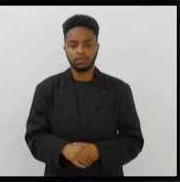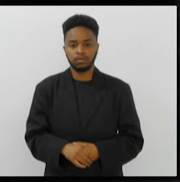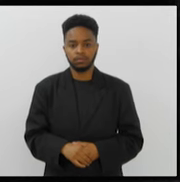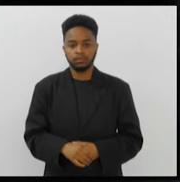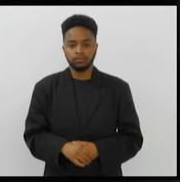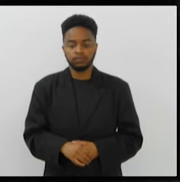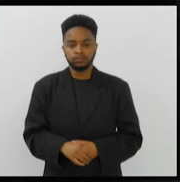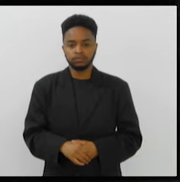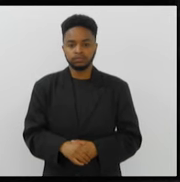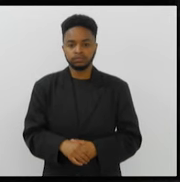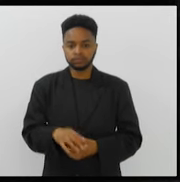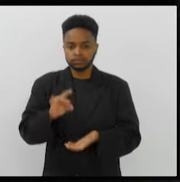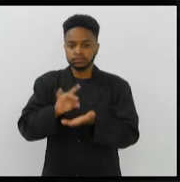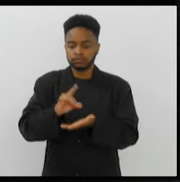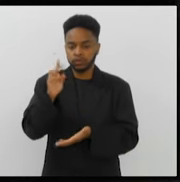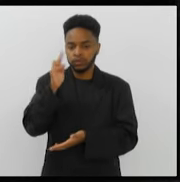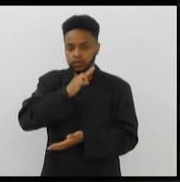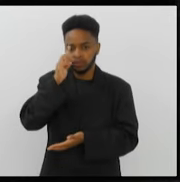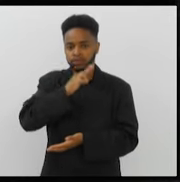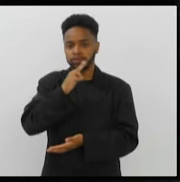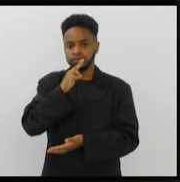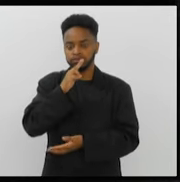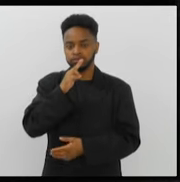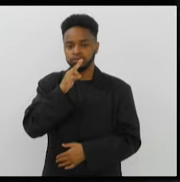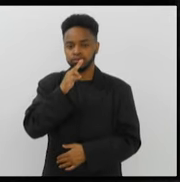É urgente, senhores,